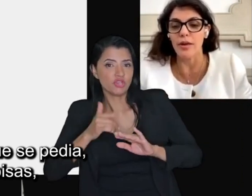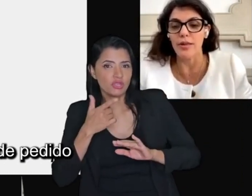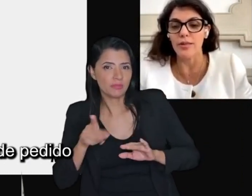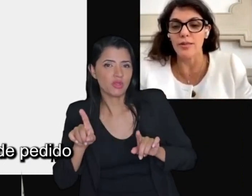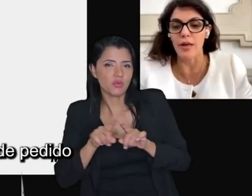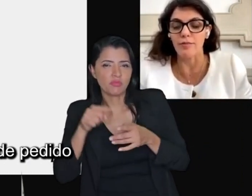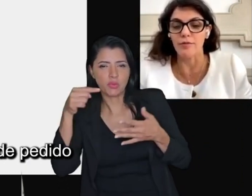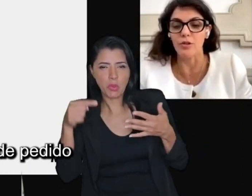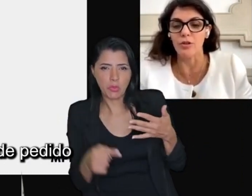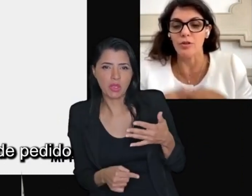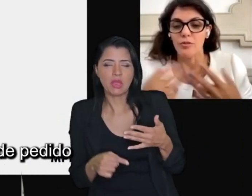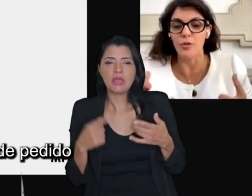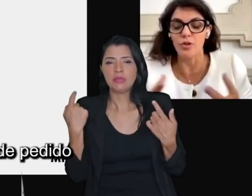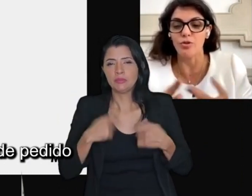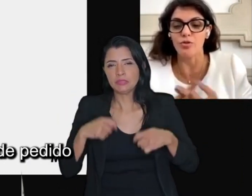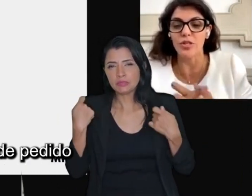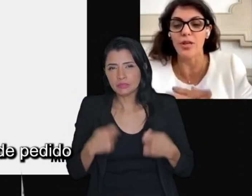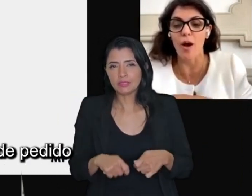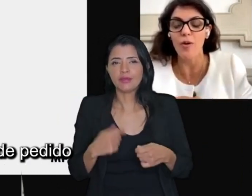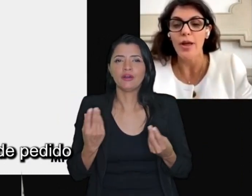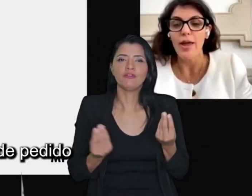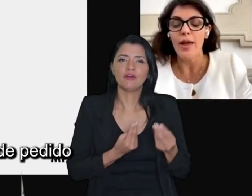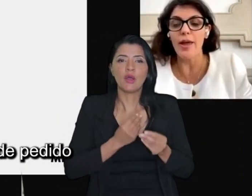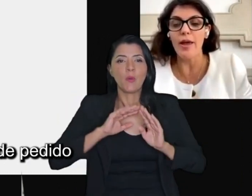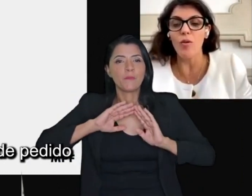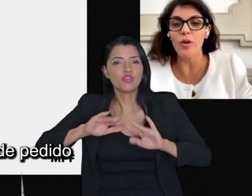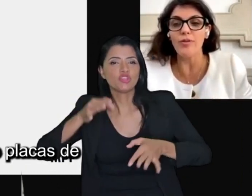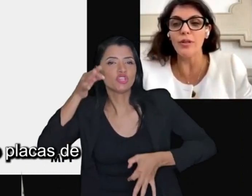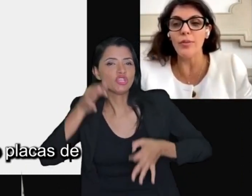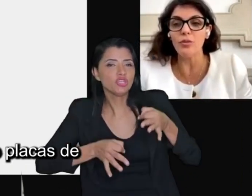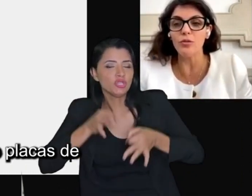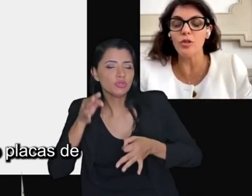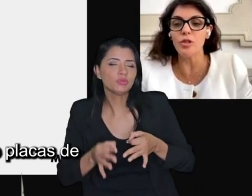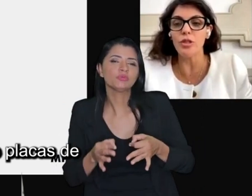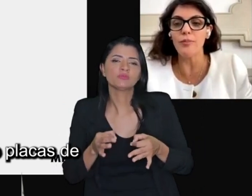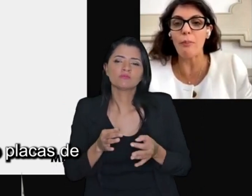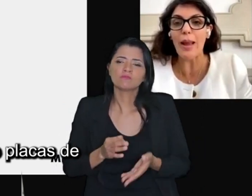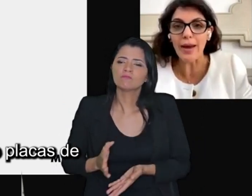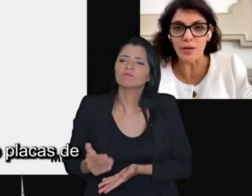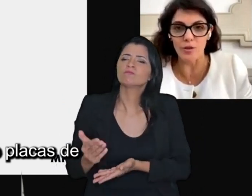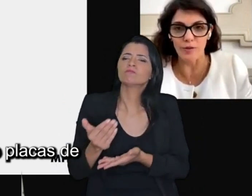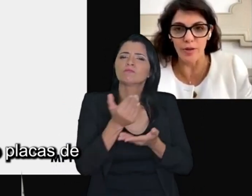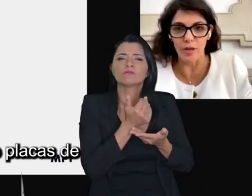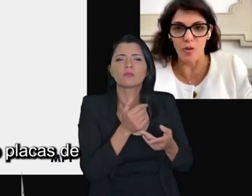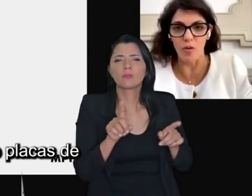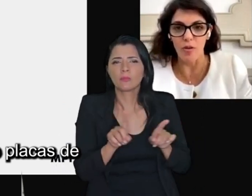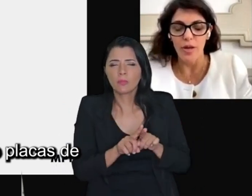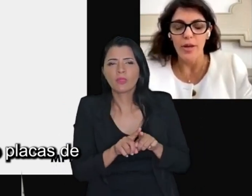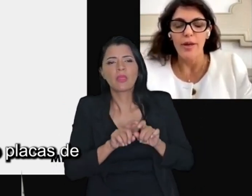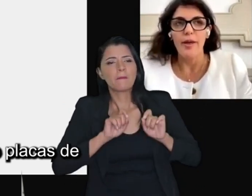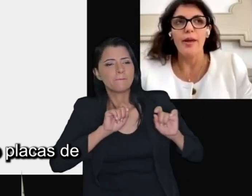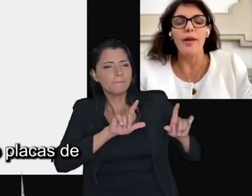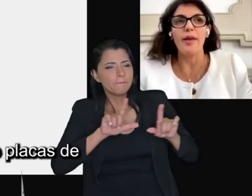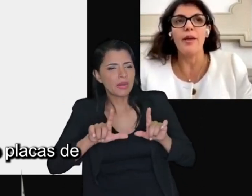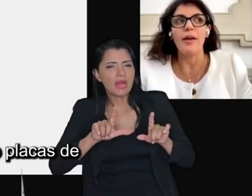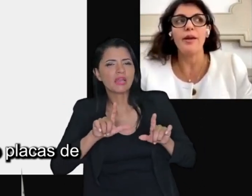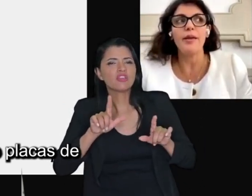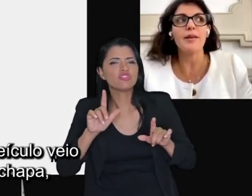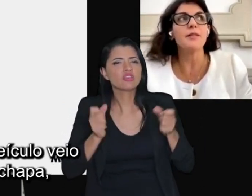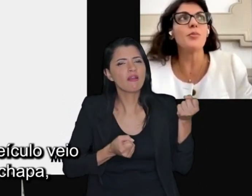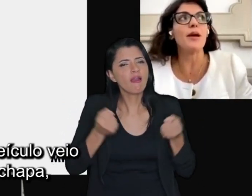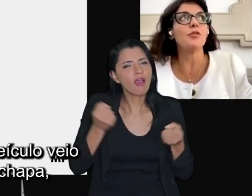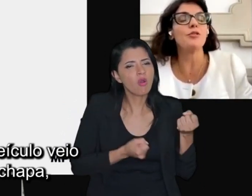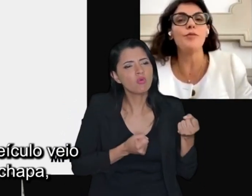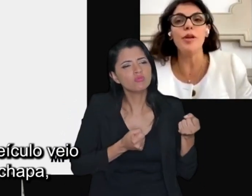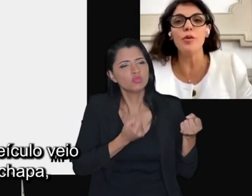coisas, que necessitavam de pedido judicial, um levantamento de placas de veículo.